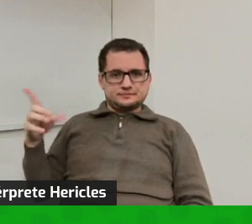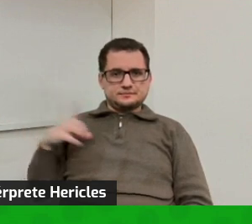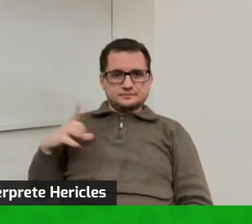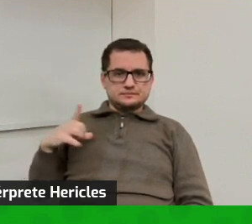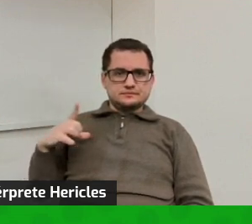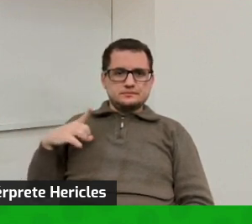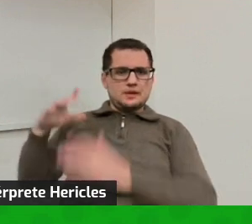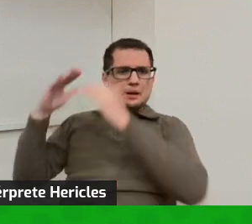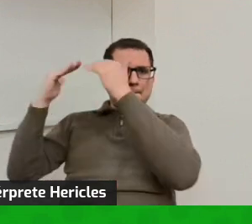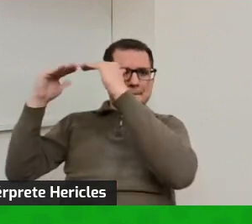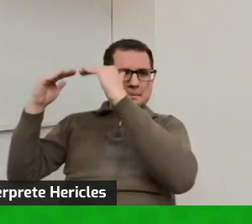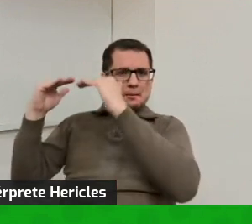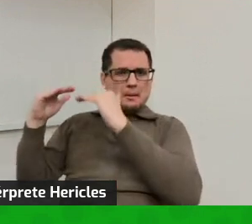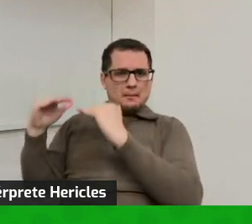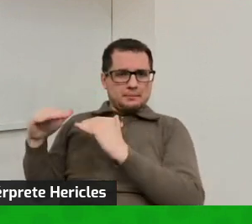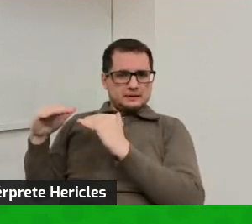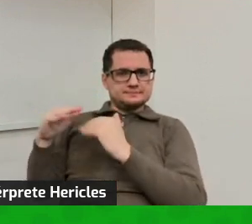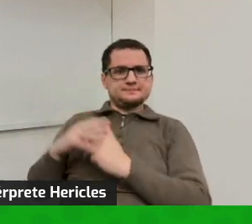Área de trabalho.